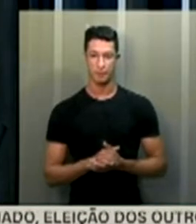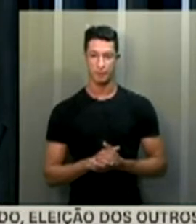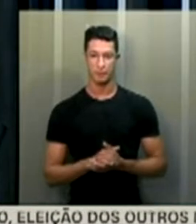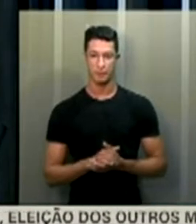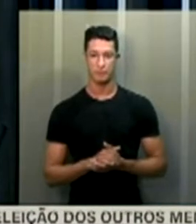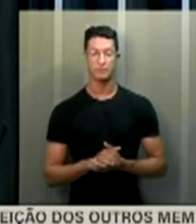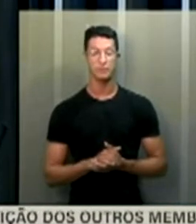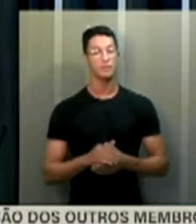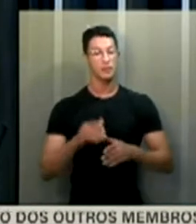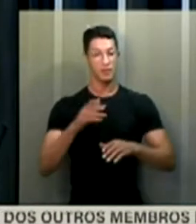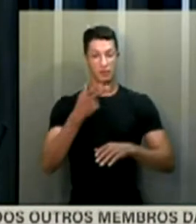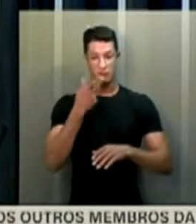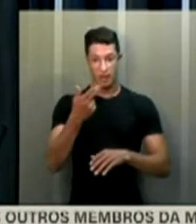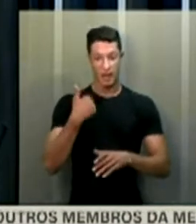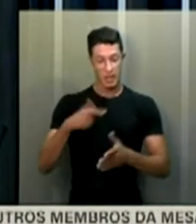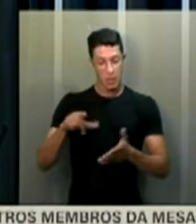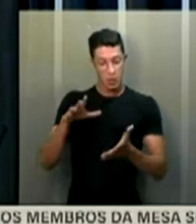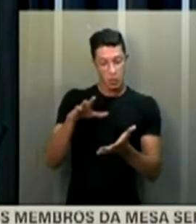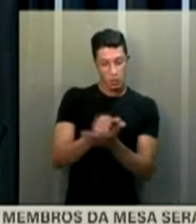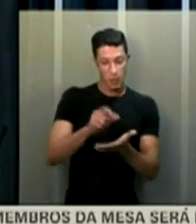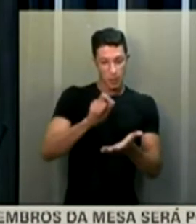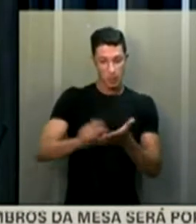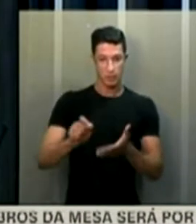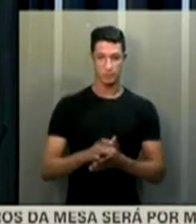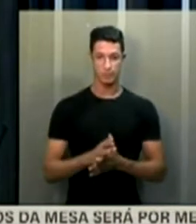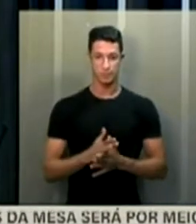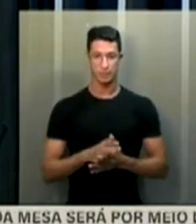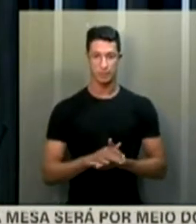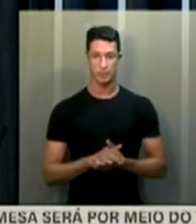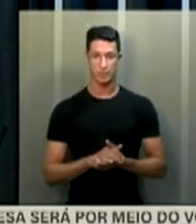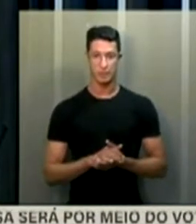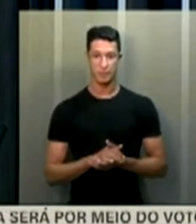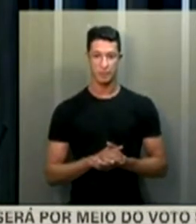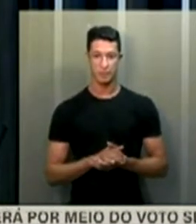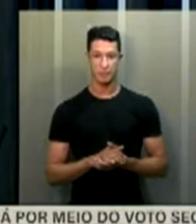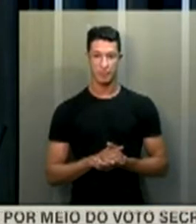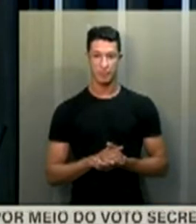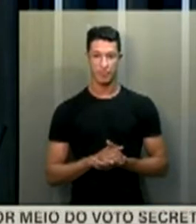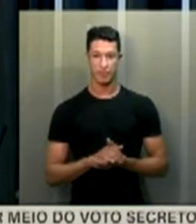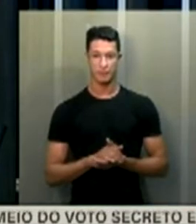Vossa Excelência fala e eu registro o voto. Ele diz o